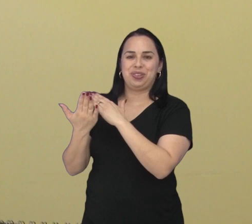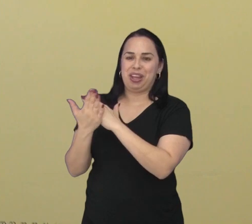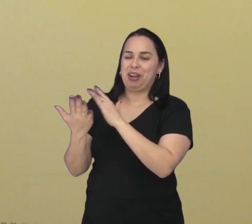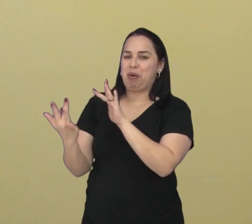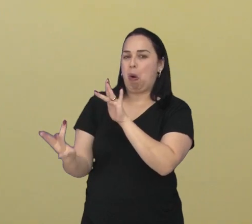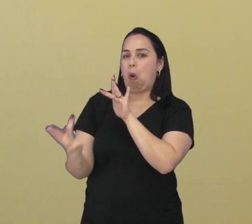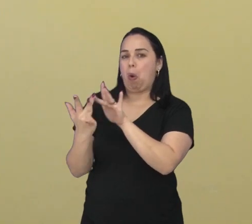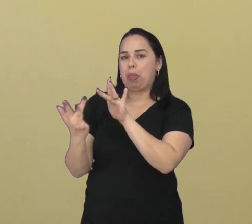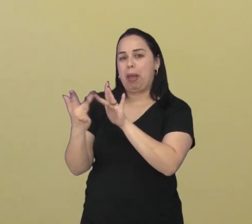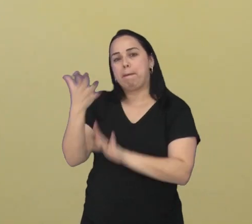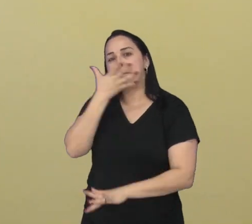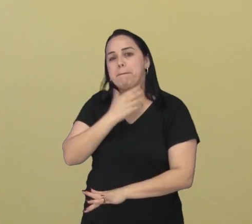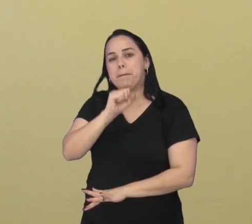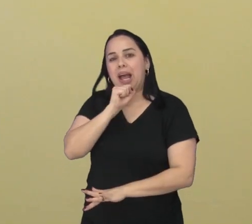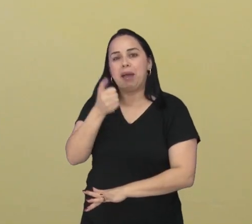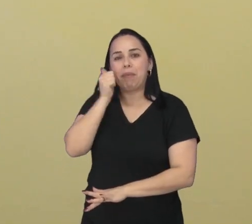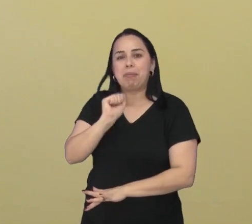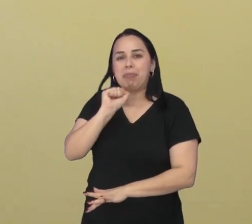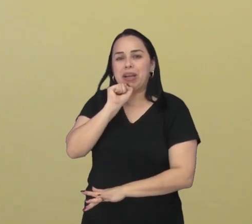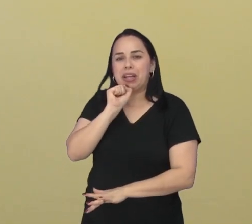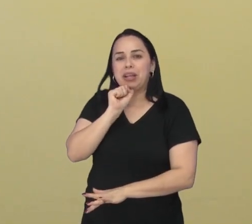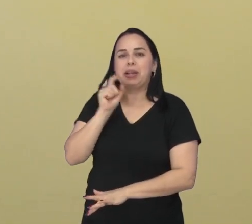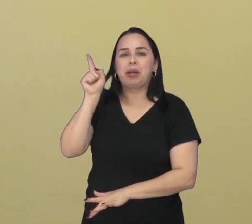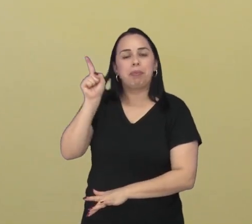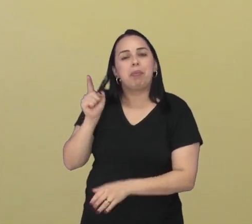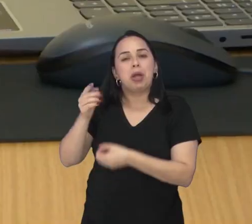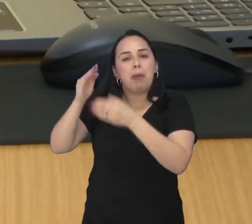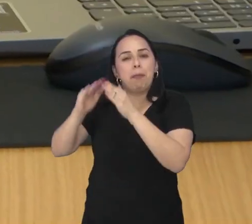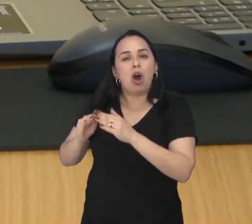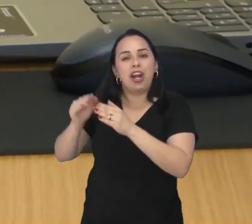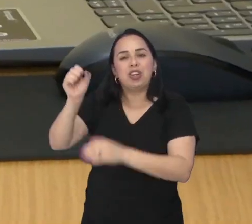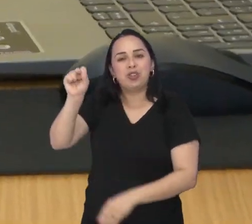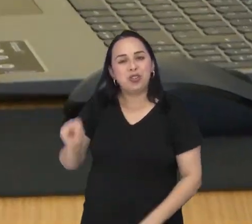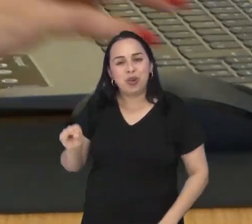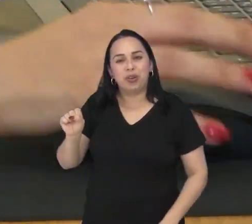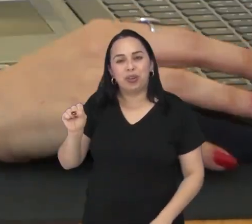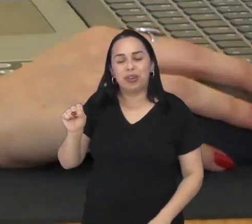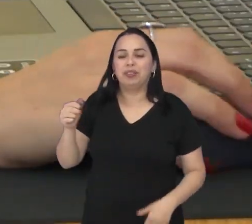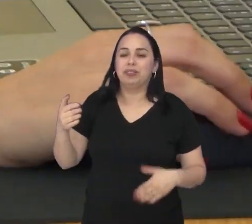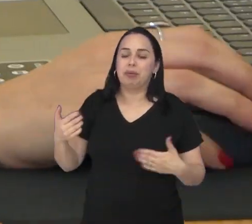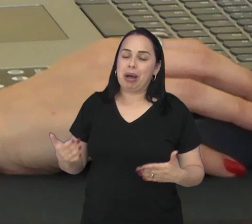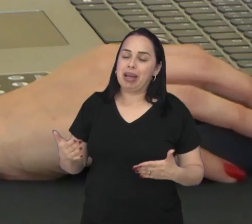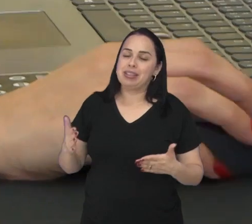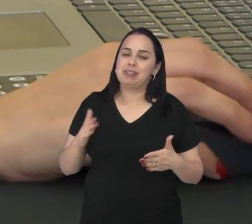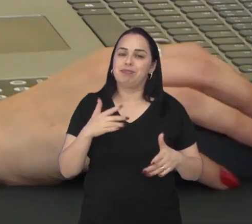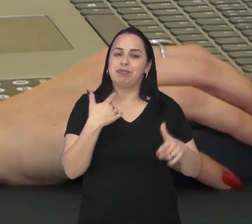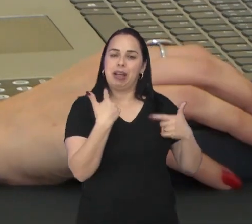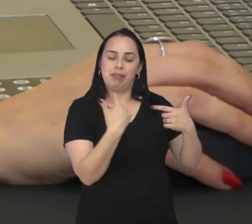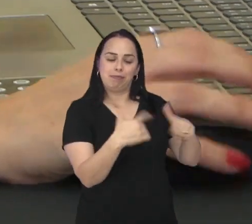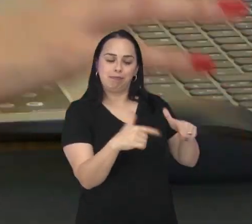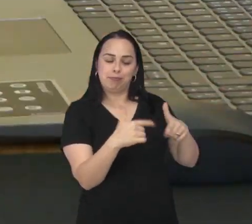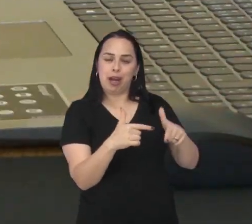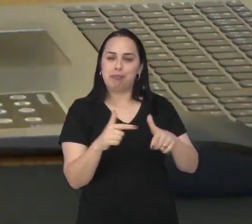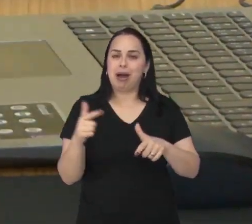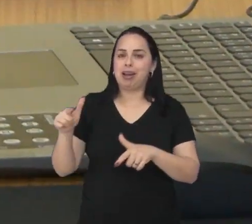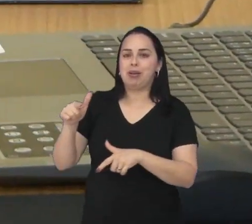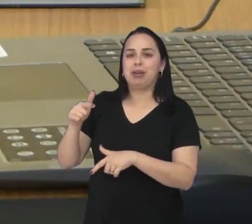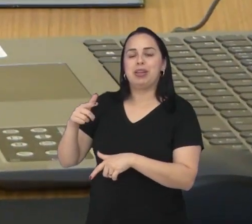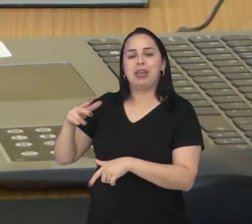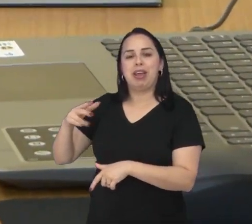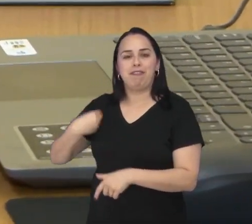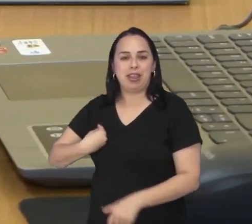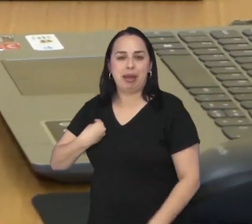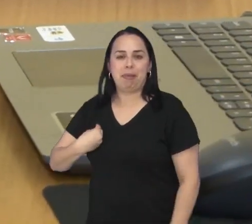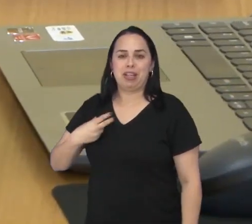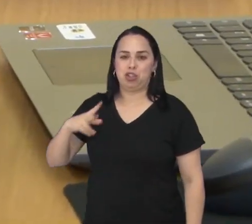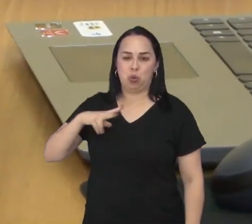se conectar com os pais que moram em Florianópolis. Só que às vezes a vida profissional e pessoal se